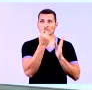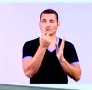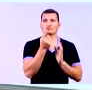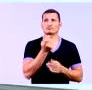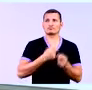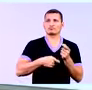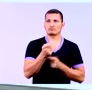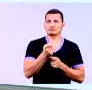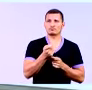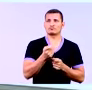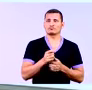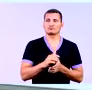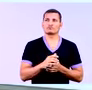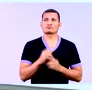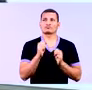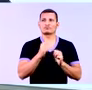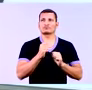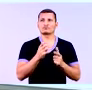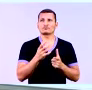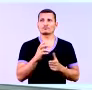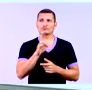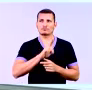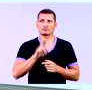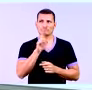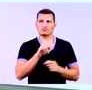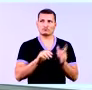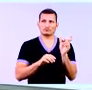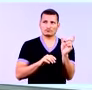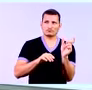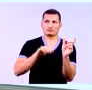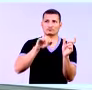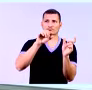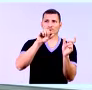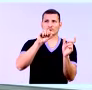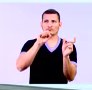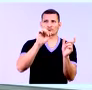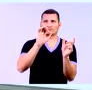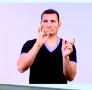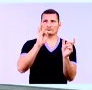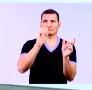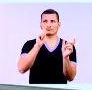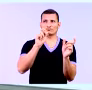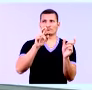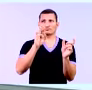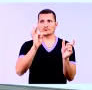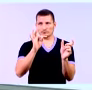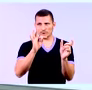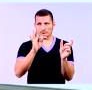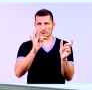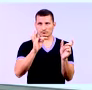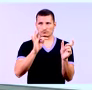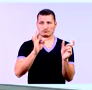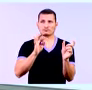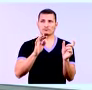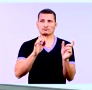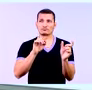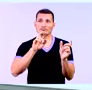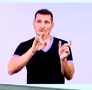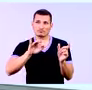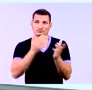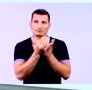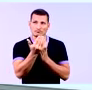neste caso, nós podemos utilizar o comando start transactions para dizer que a transação vai iniciar. Então